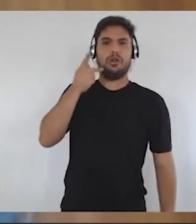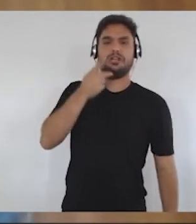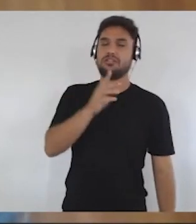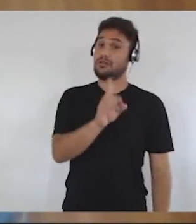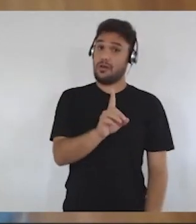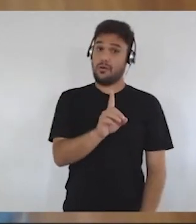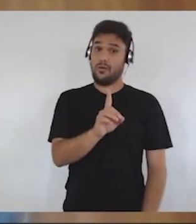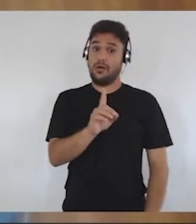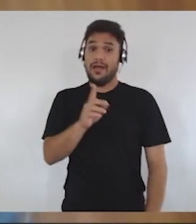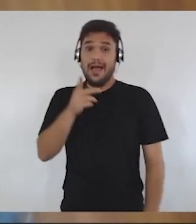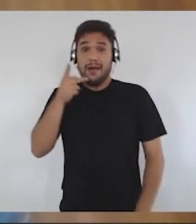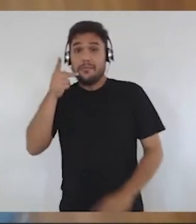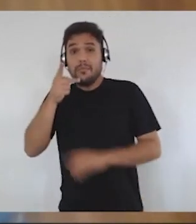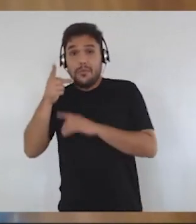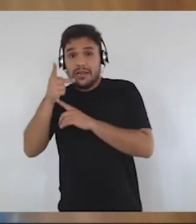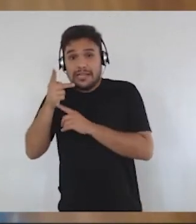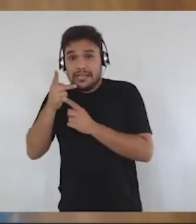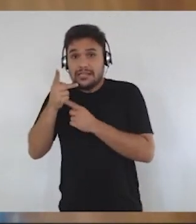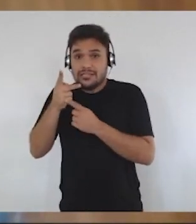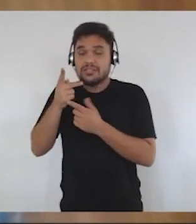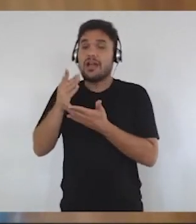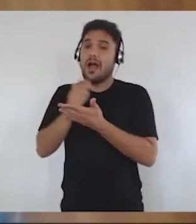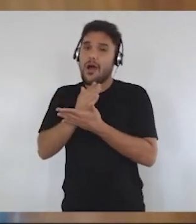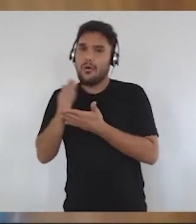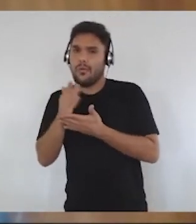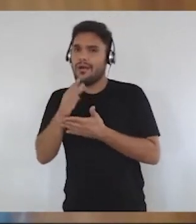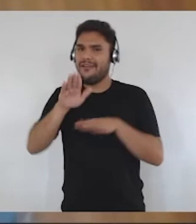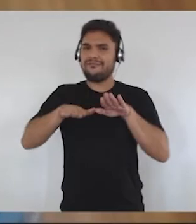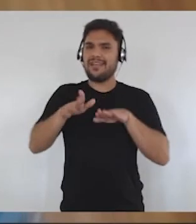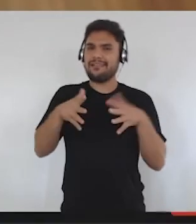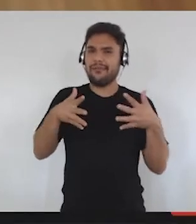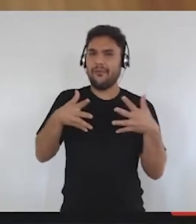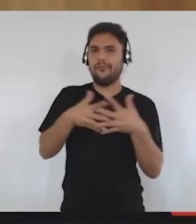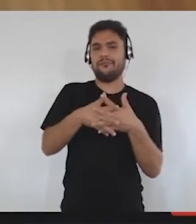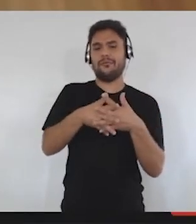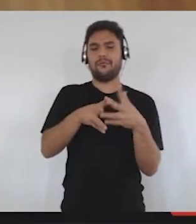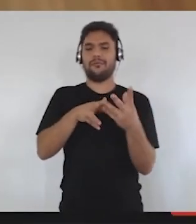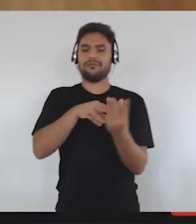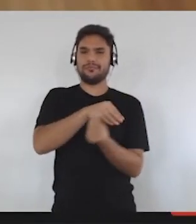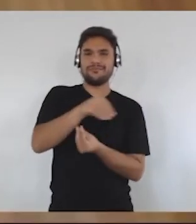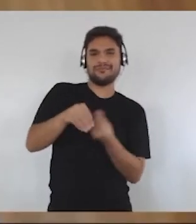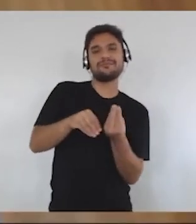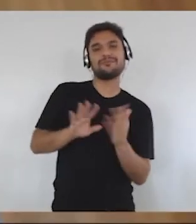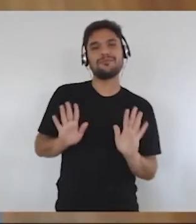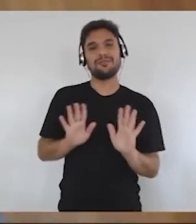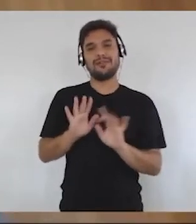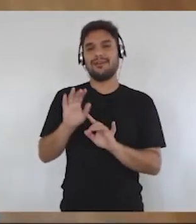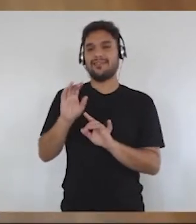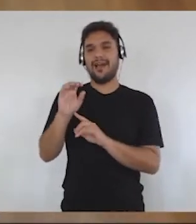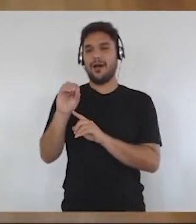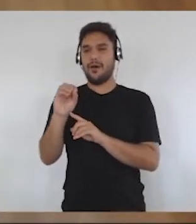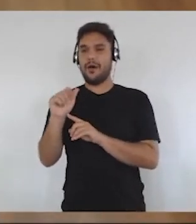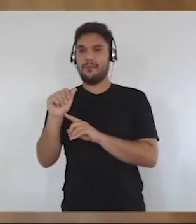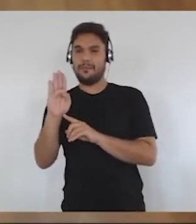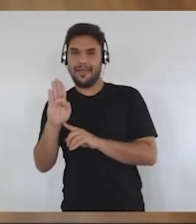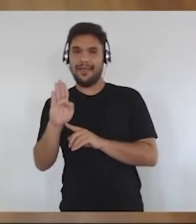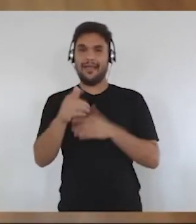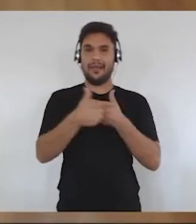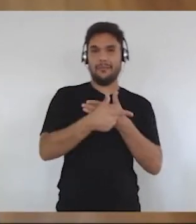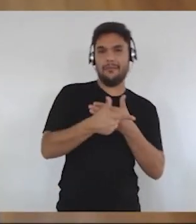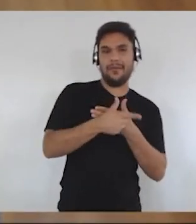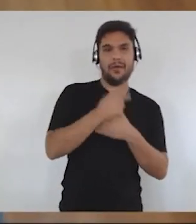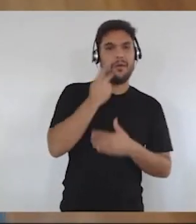embora político-partidárias, muito embora alguns confundem isso e misturem os personagens da ordem com a própria